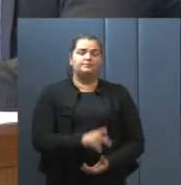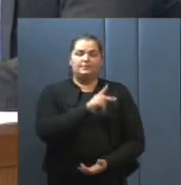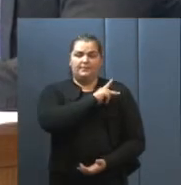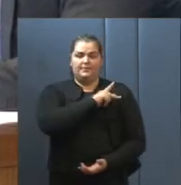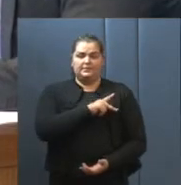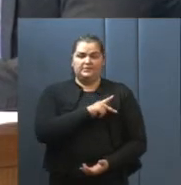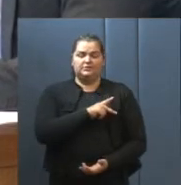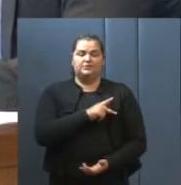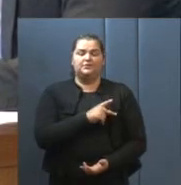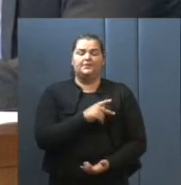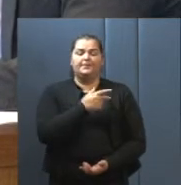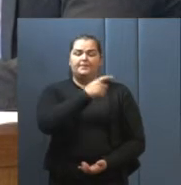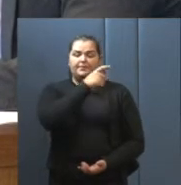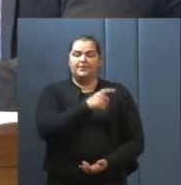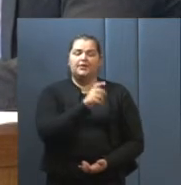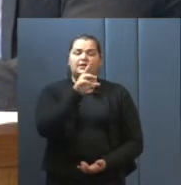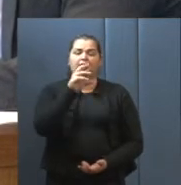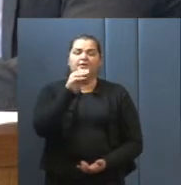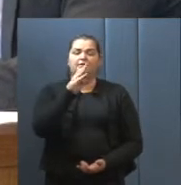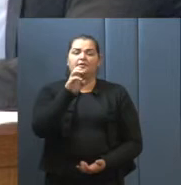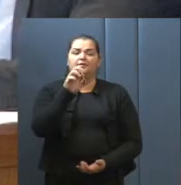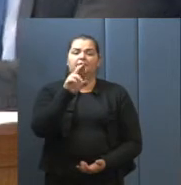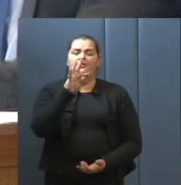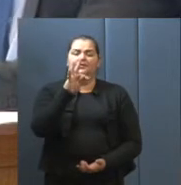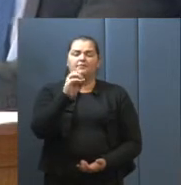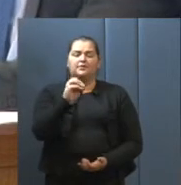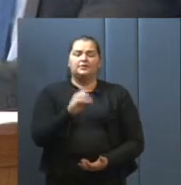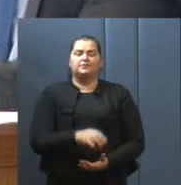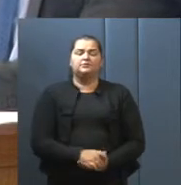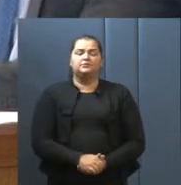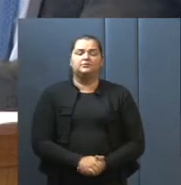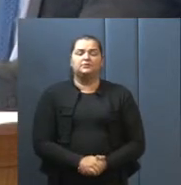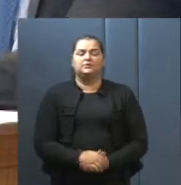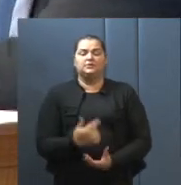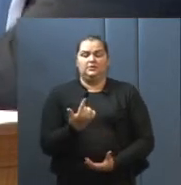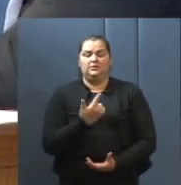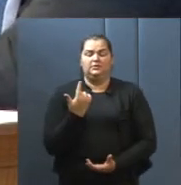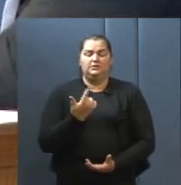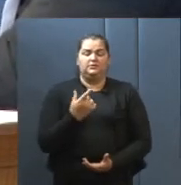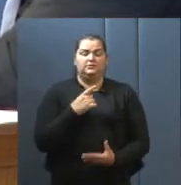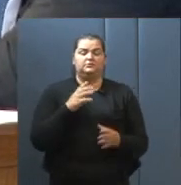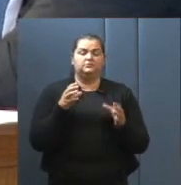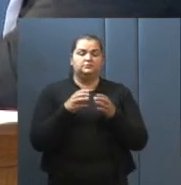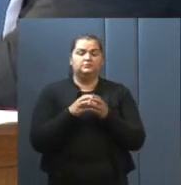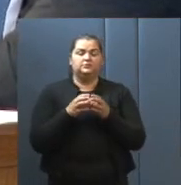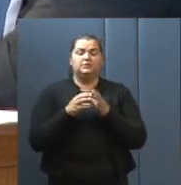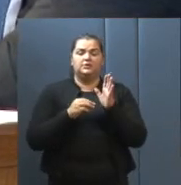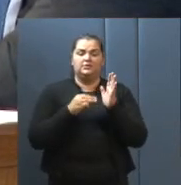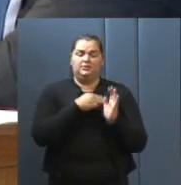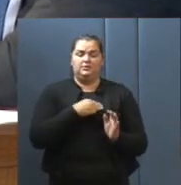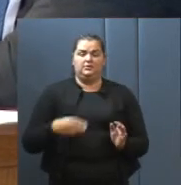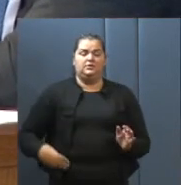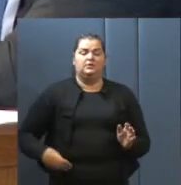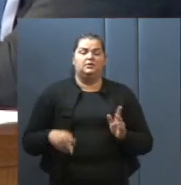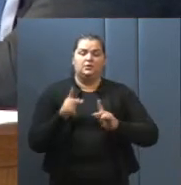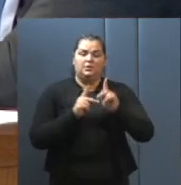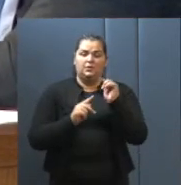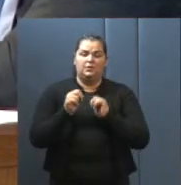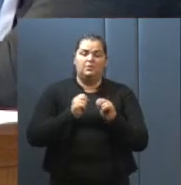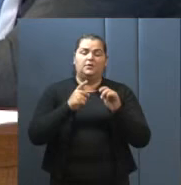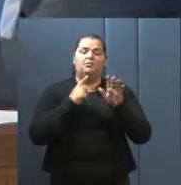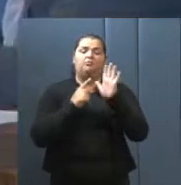presidente Roberto Guadagnini, a gente... apresentando aqui o Ministério da Economia, gostaria de agradecer o espaço